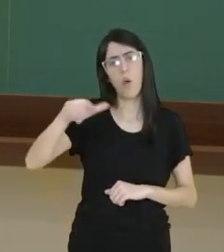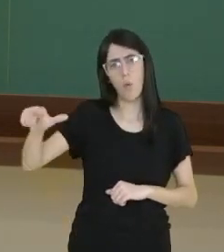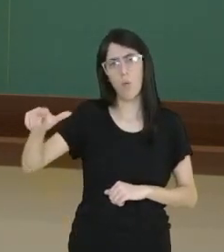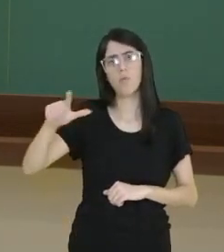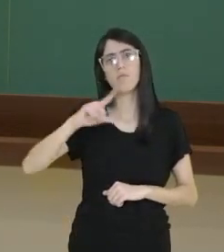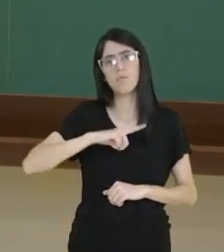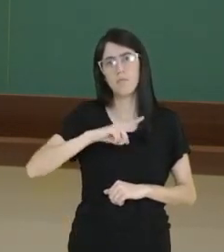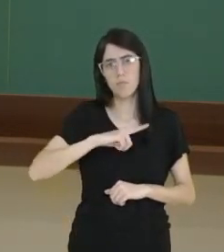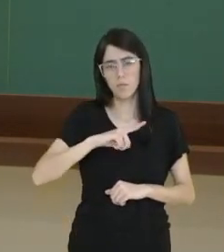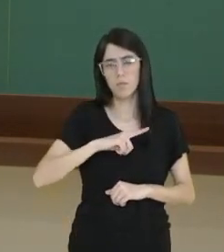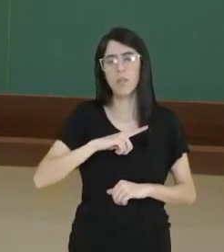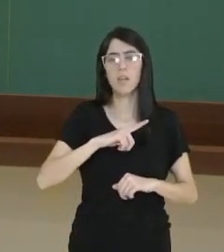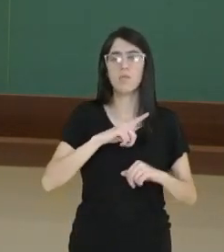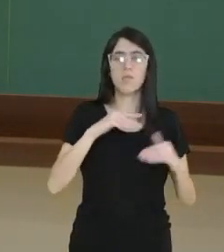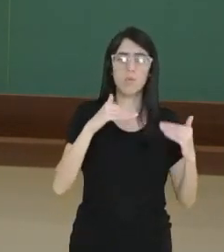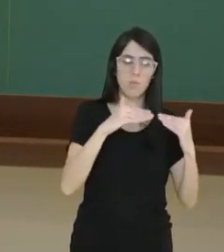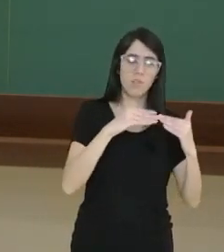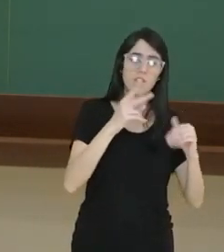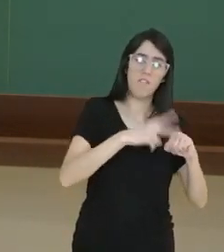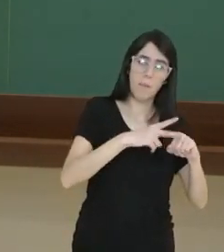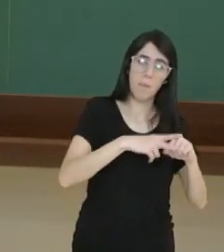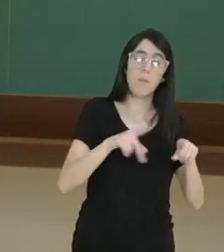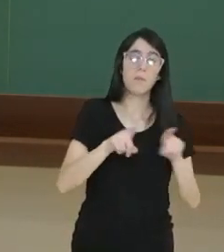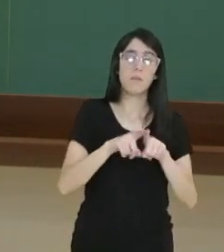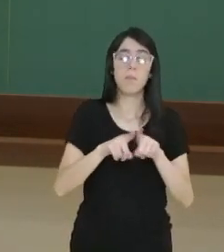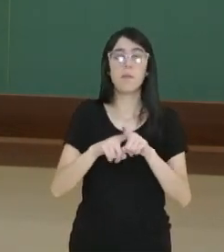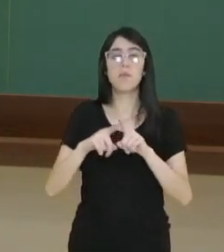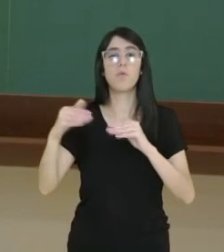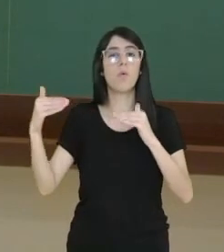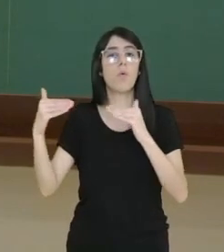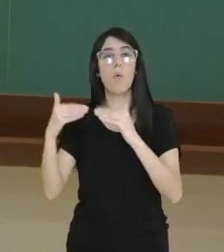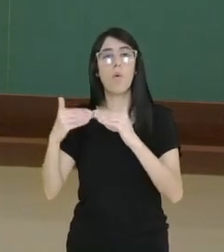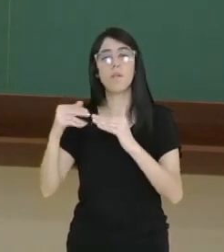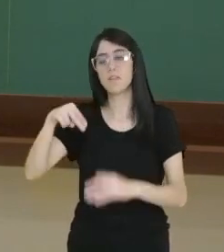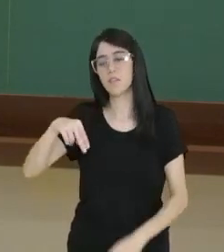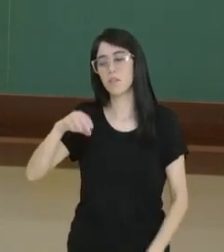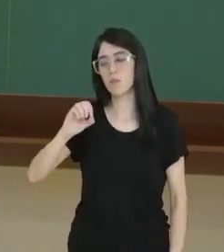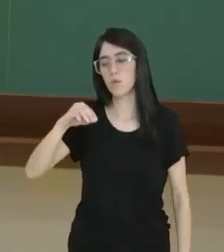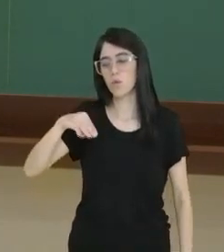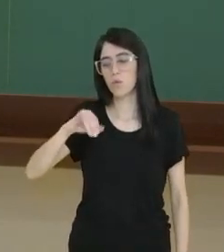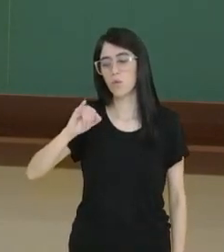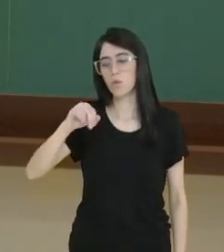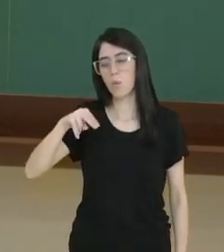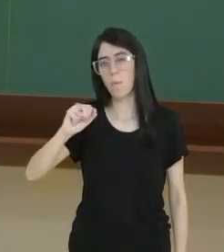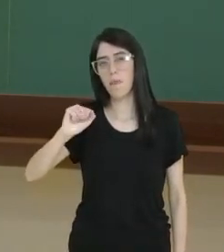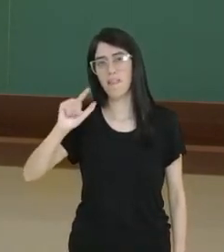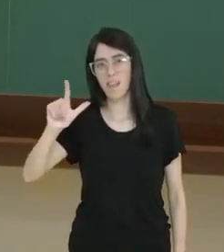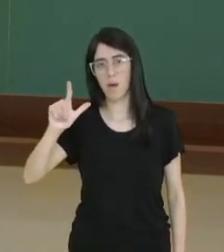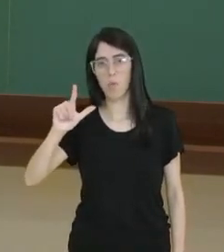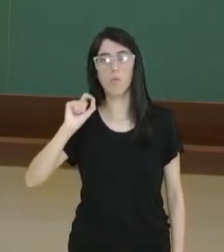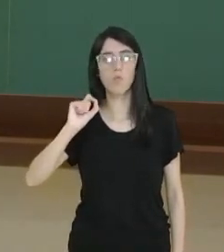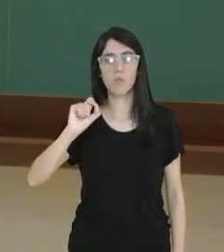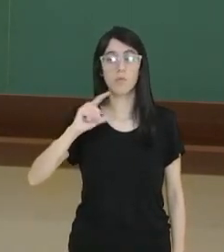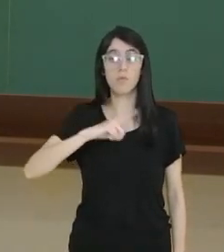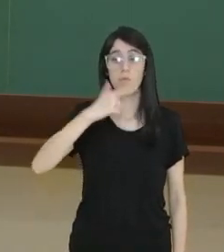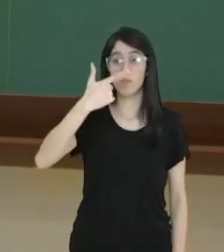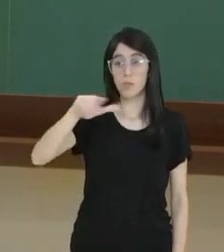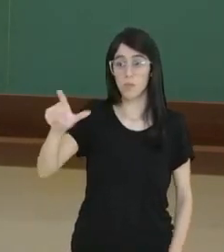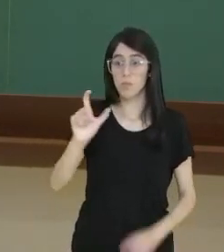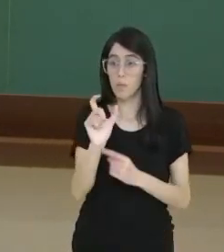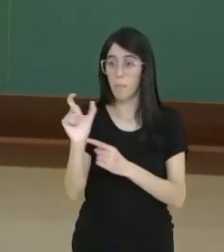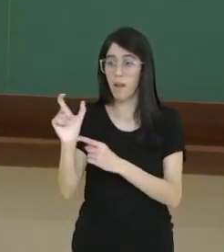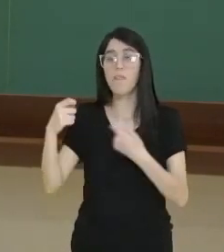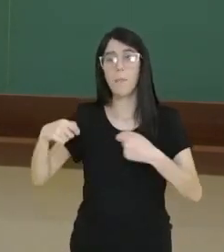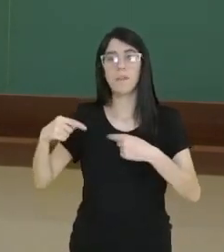verbal e tem a concordância nominal, em que os outros elementos que não o sujeito devem sim concordar